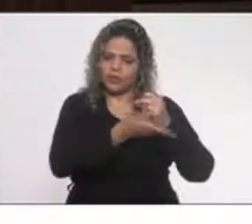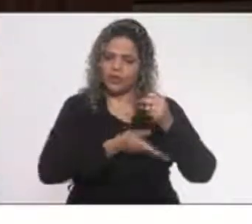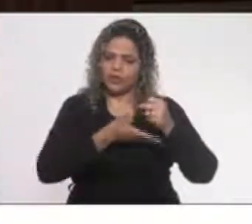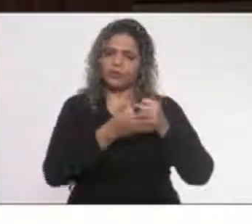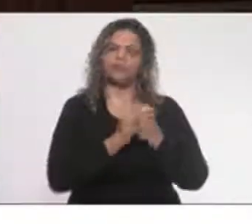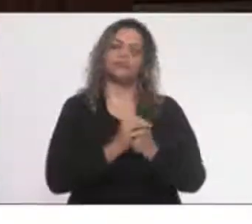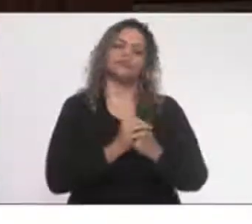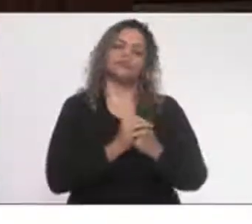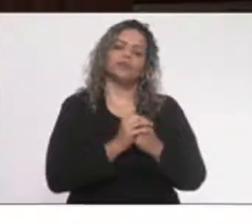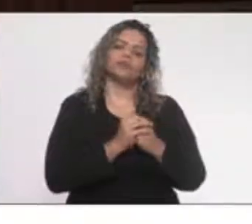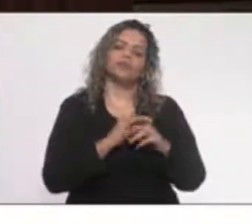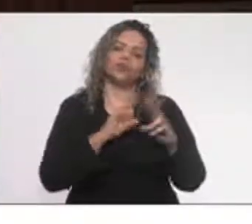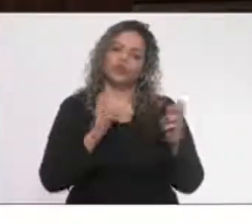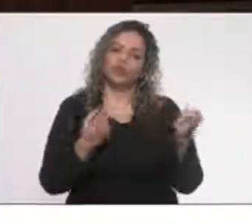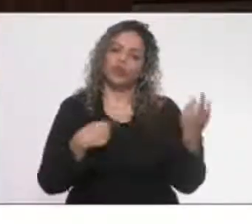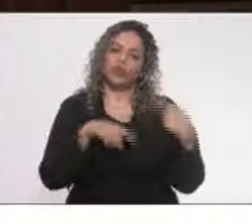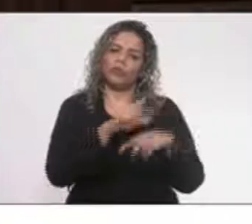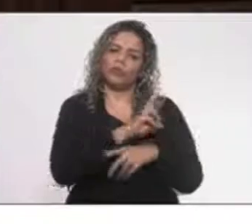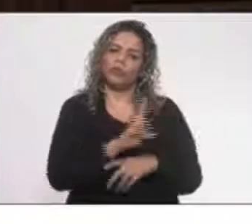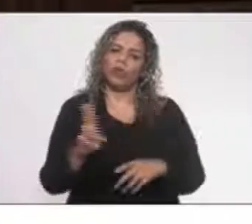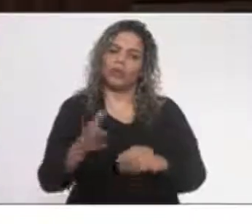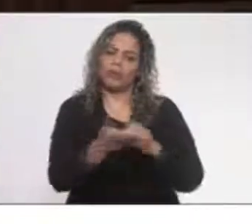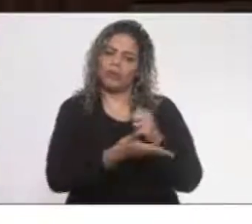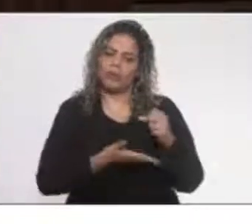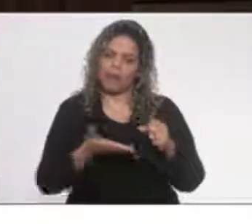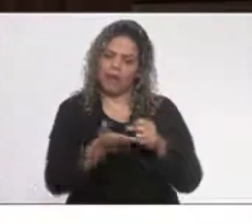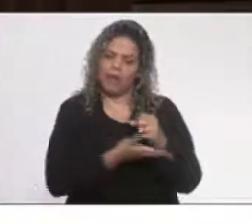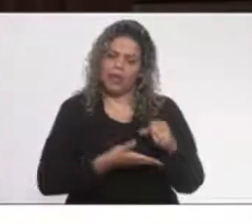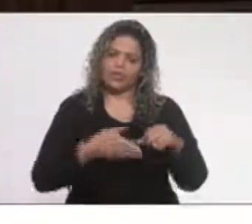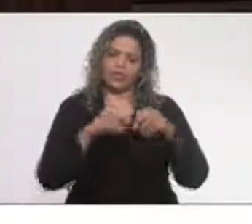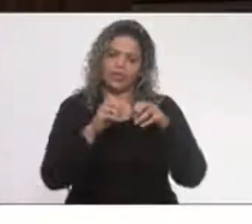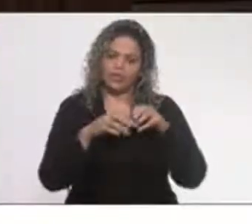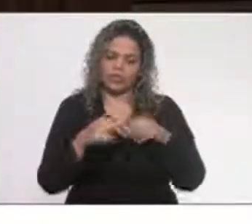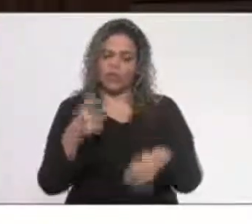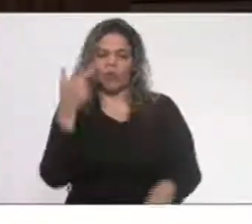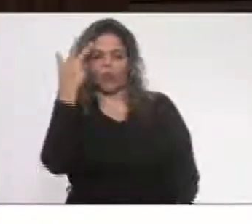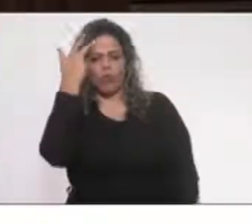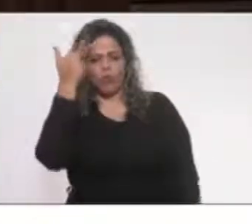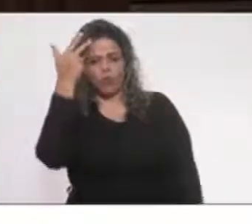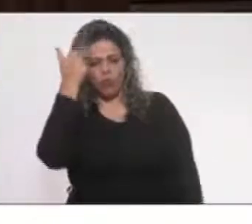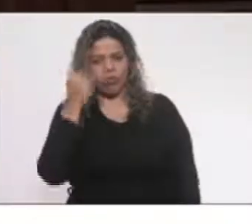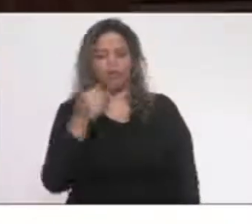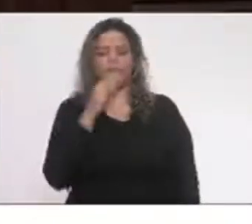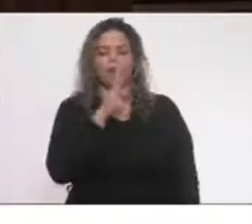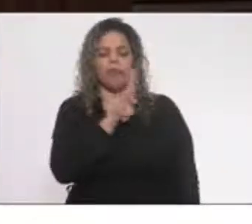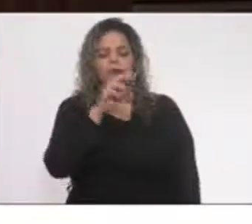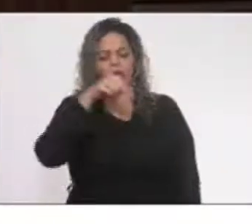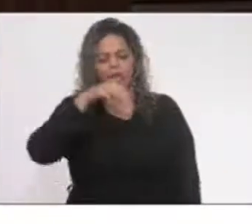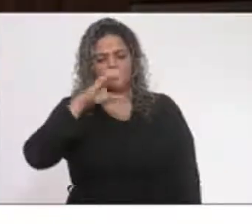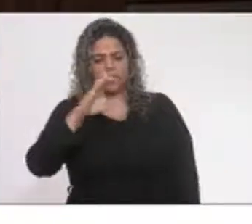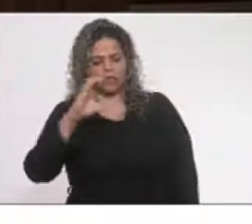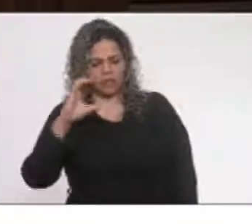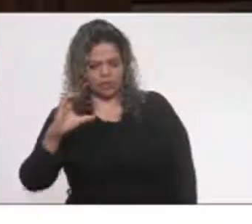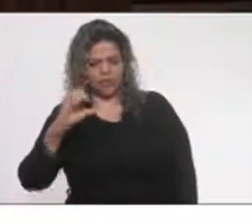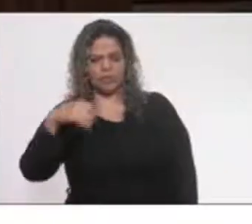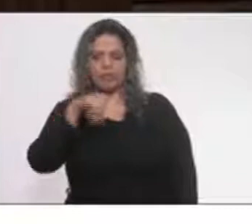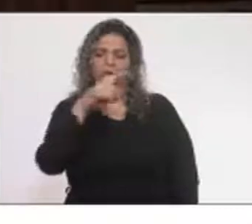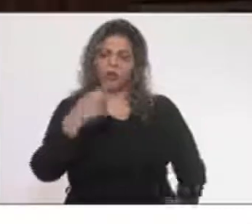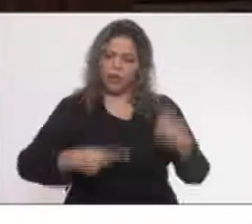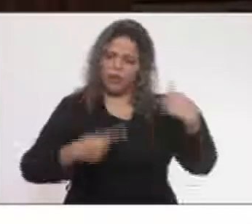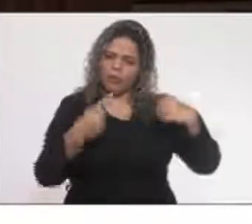por meio da chamada Base Nacional Comum Curricular, a BNCC. E esse é um